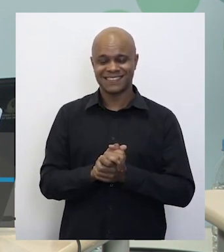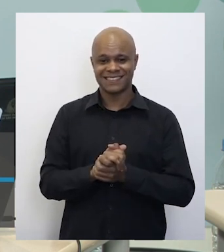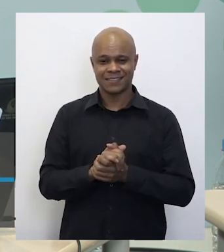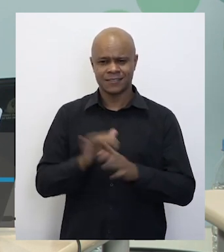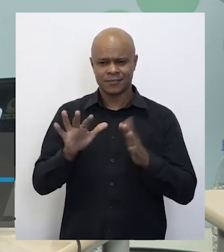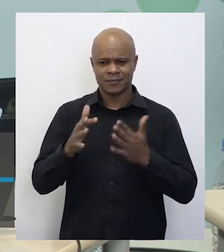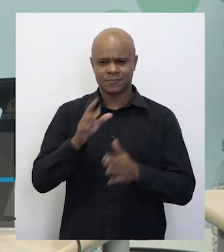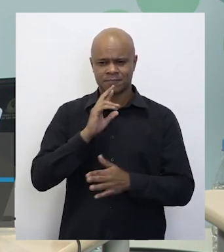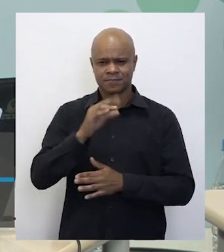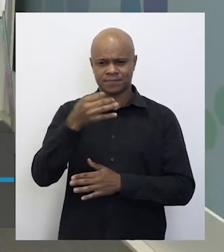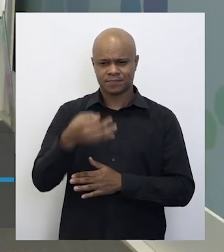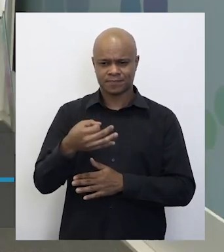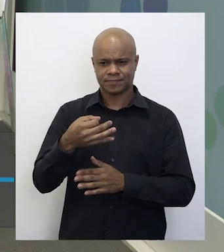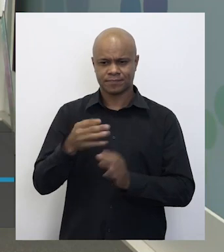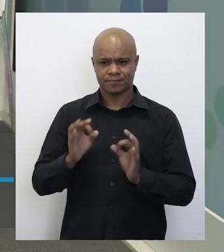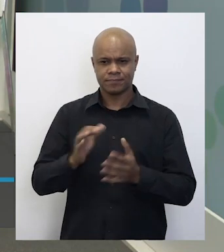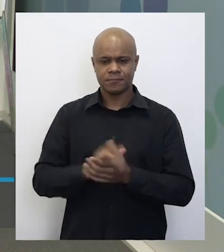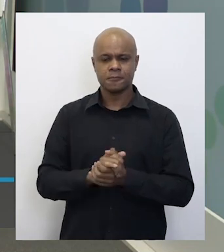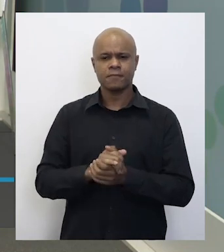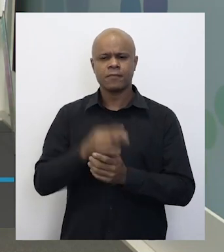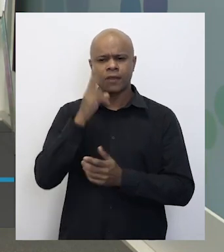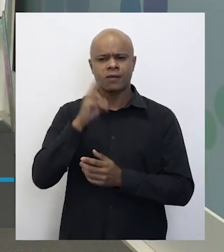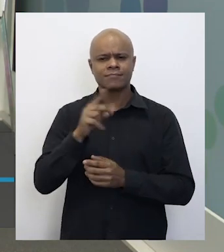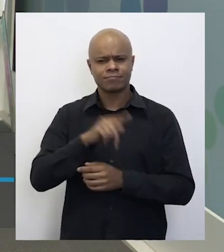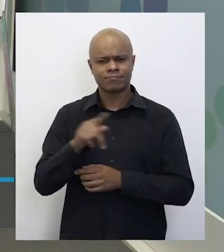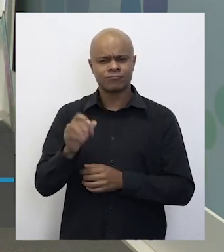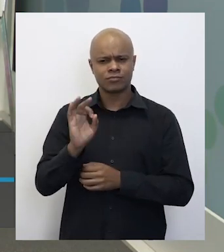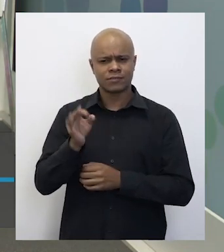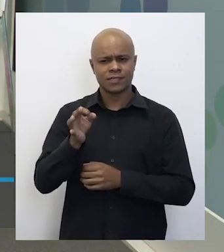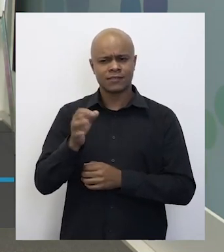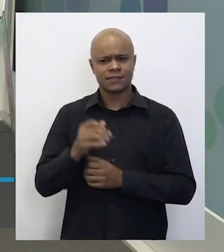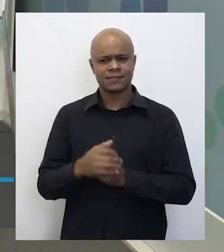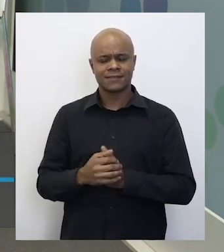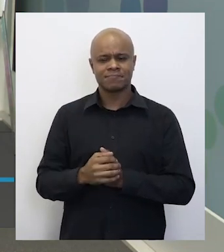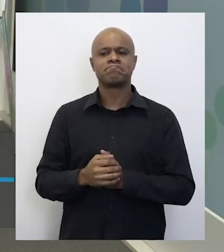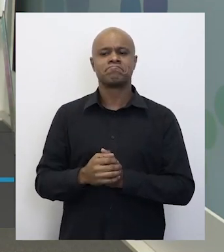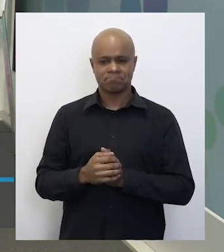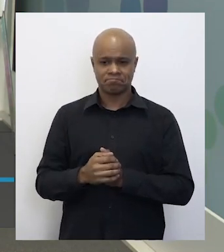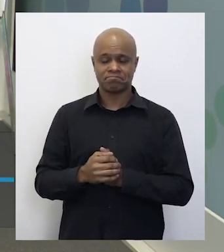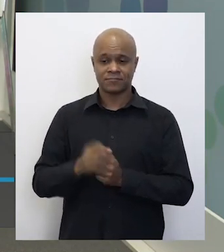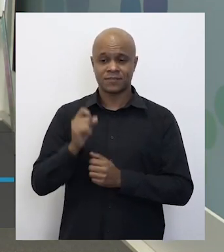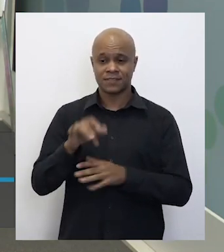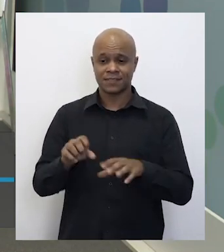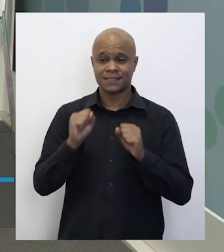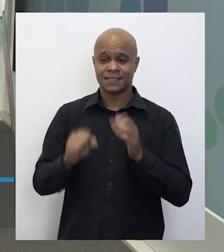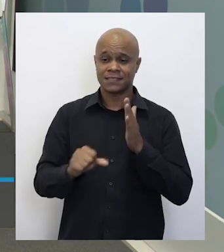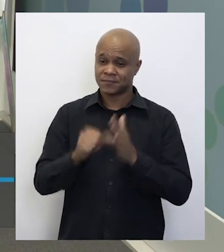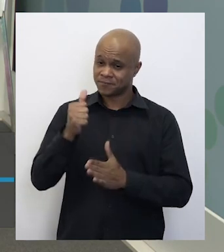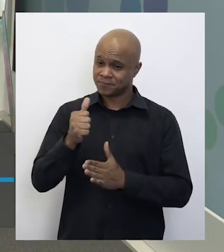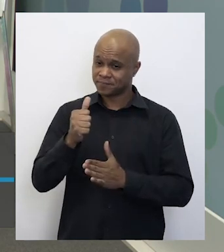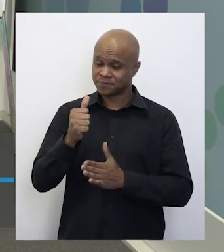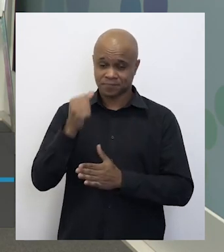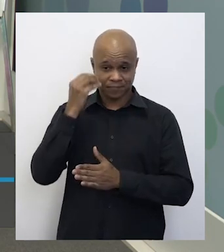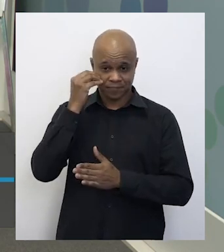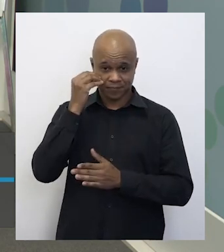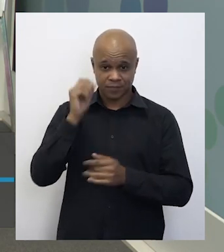nesse resultado. Perfeito. E aí, professora Simone? Tá corretíssimo. Vamos lá, pessoal. Se eu pegar o primeiro experimento, vou tentar